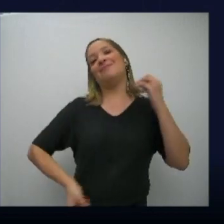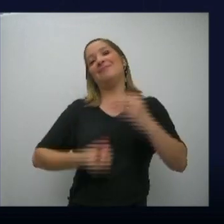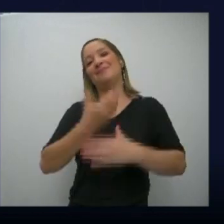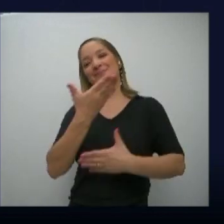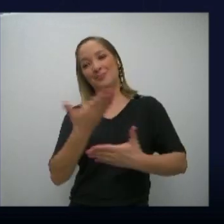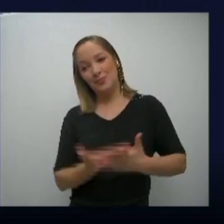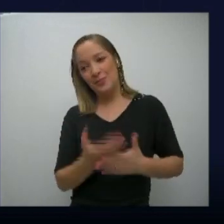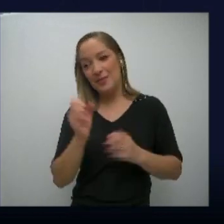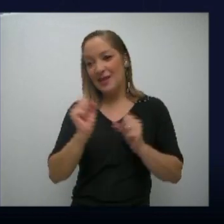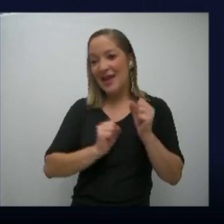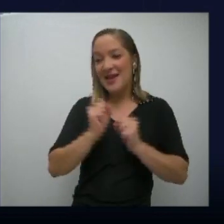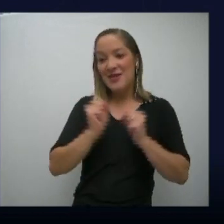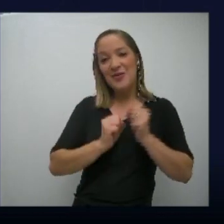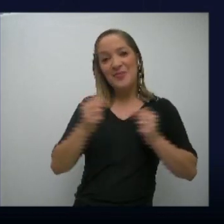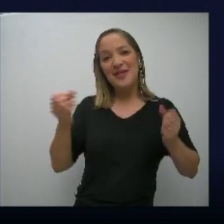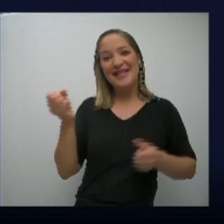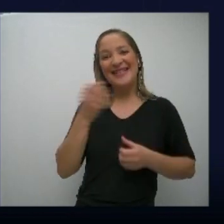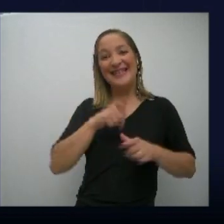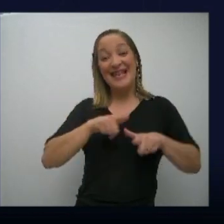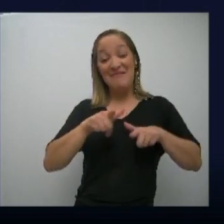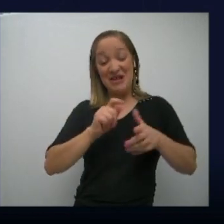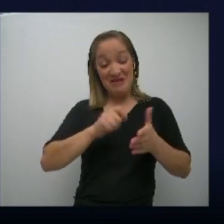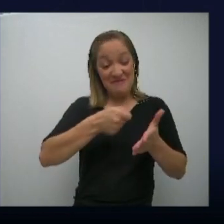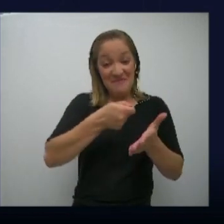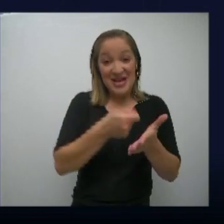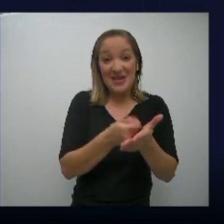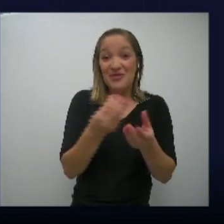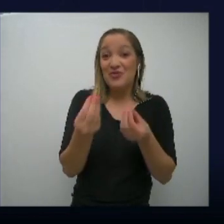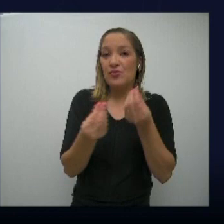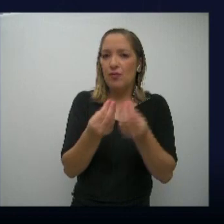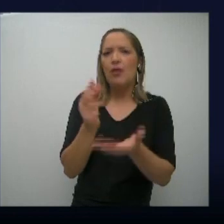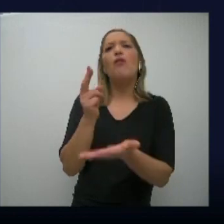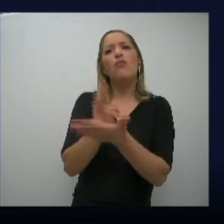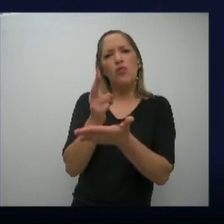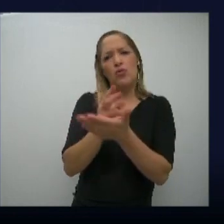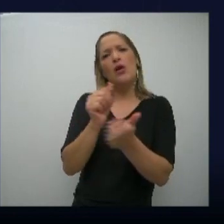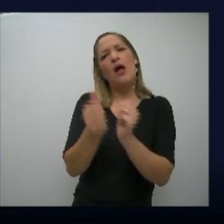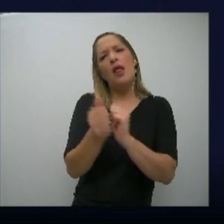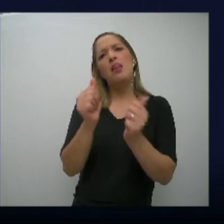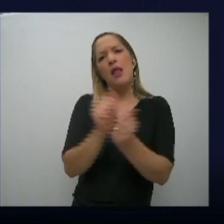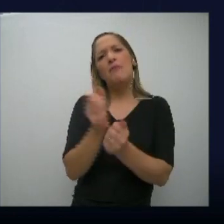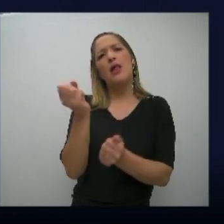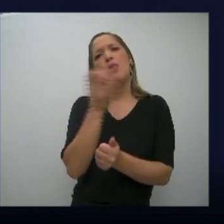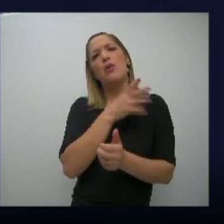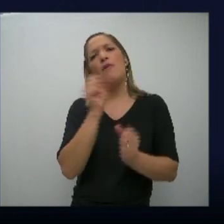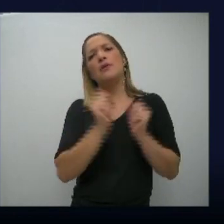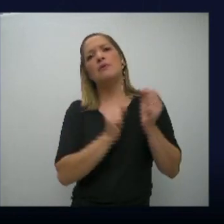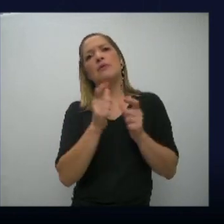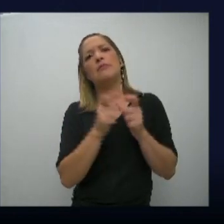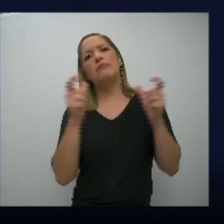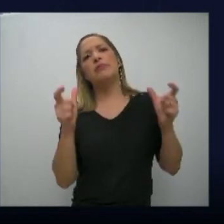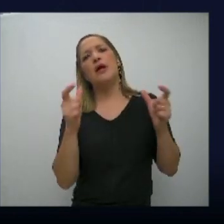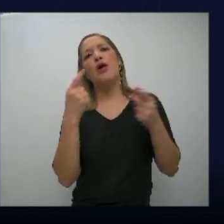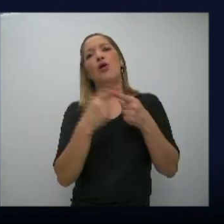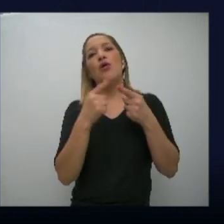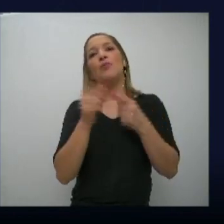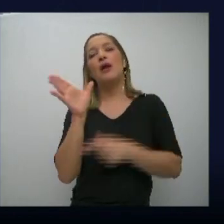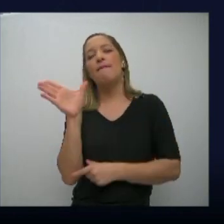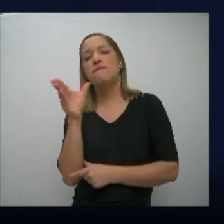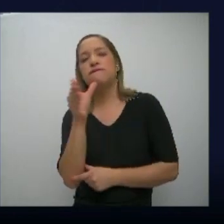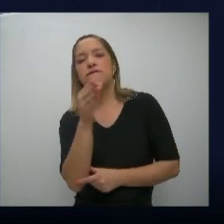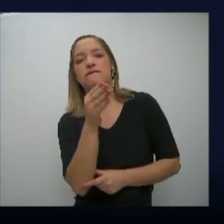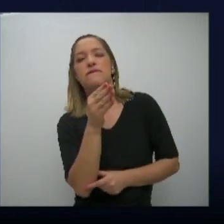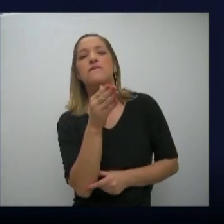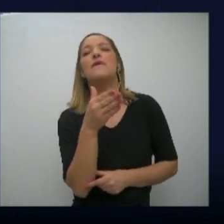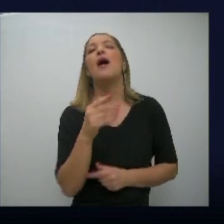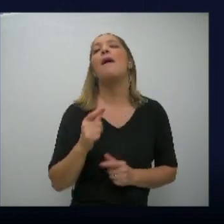pelos atuais e elas vão continuar música adaptável Somente novas empresas vamos crescer porque ela está explorando ao máximo